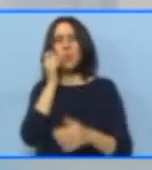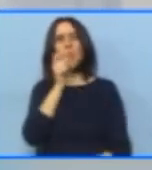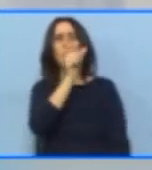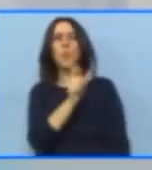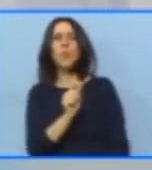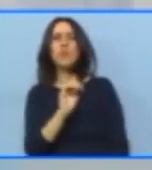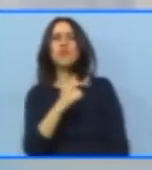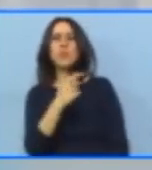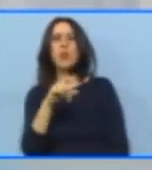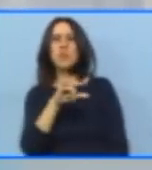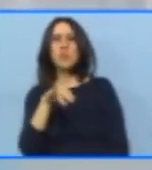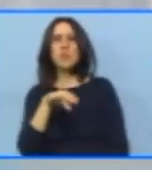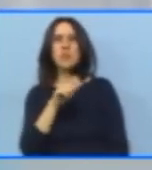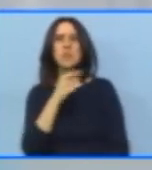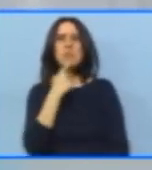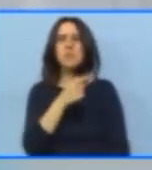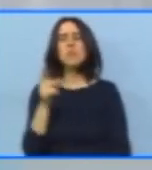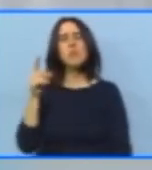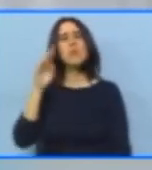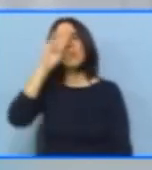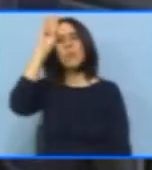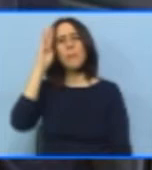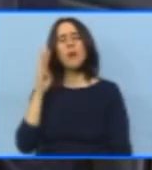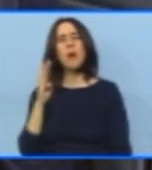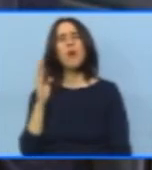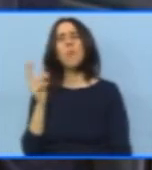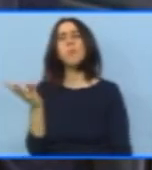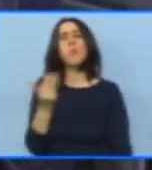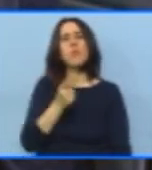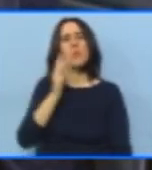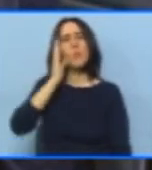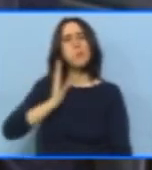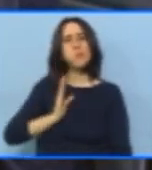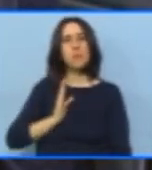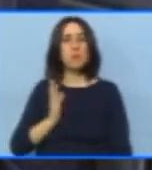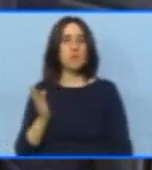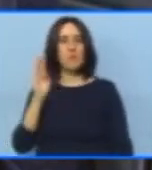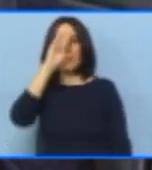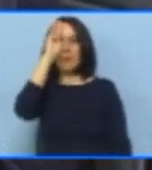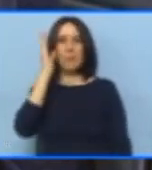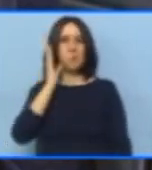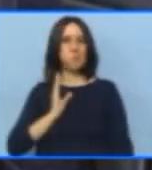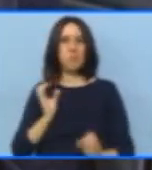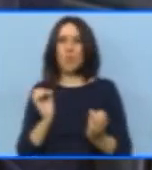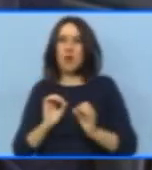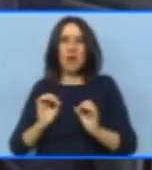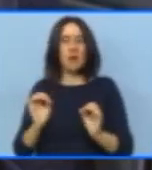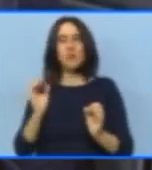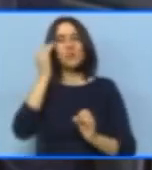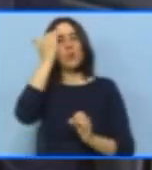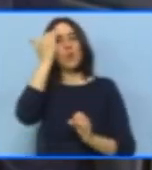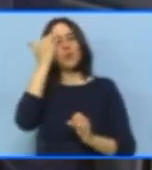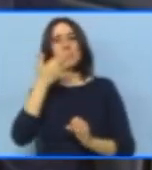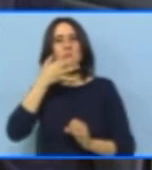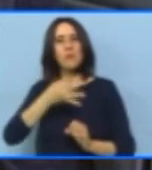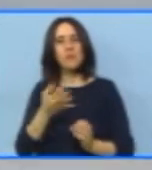Papa quantas divisões é que tem? Que exércitos é que tem? Obviamente o Papa não tem exércitos, resta-lhe o poder da consciência e da convicção e de convencer